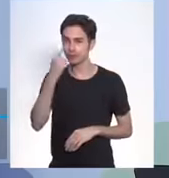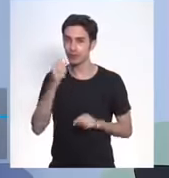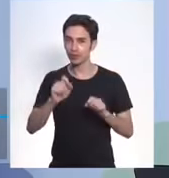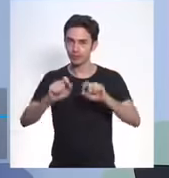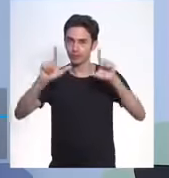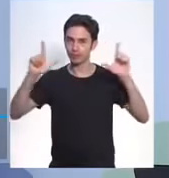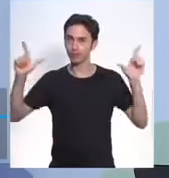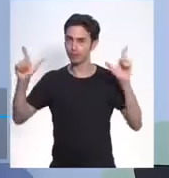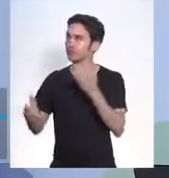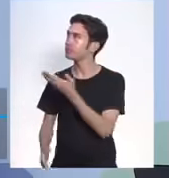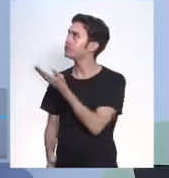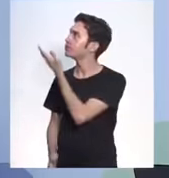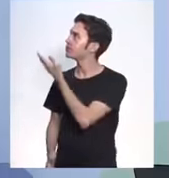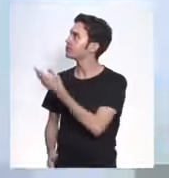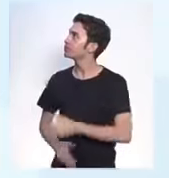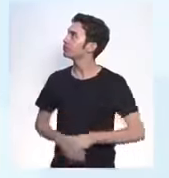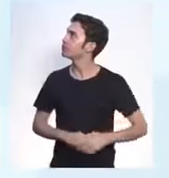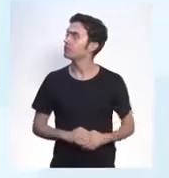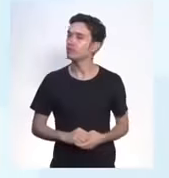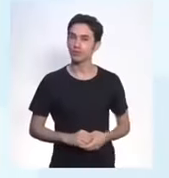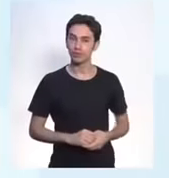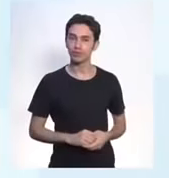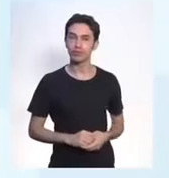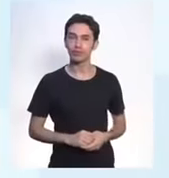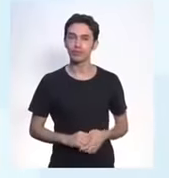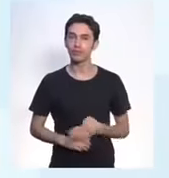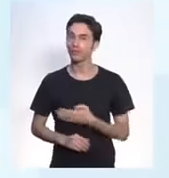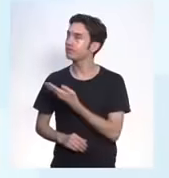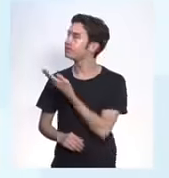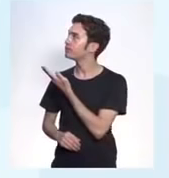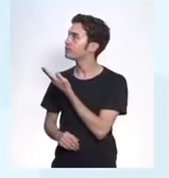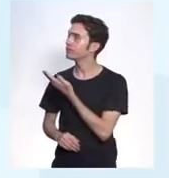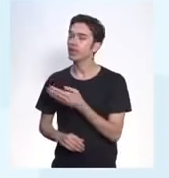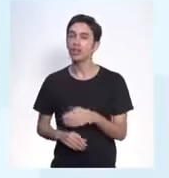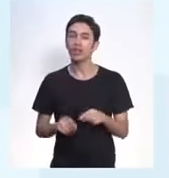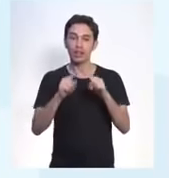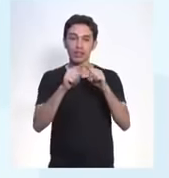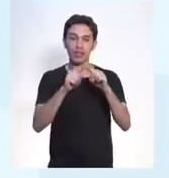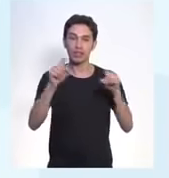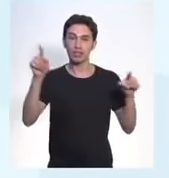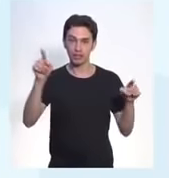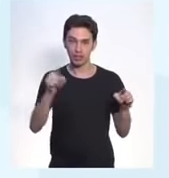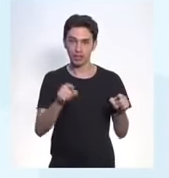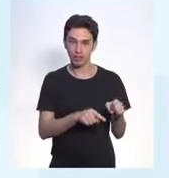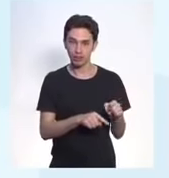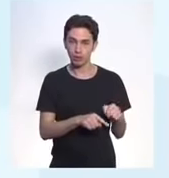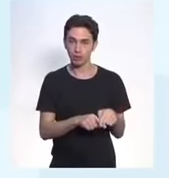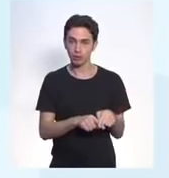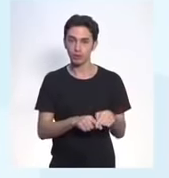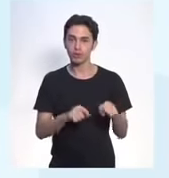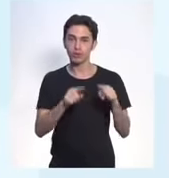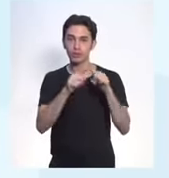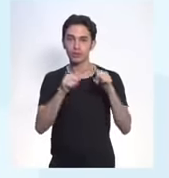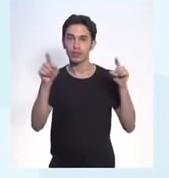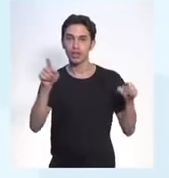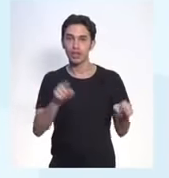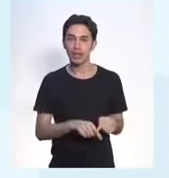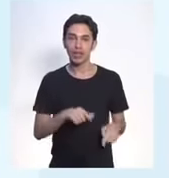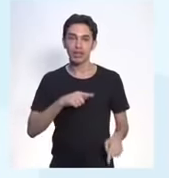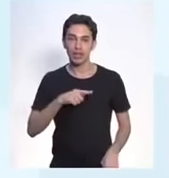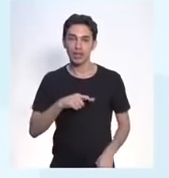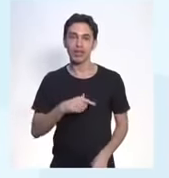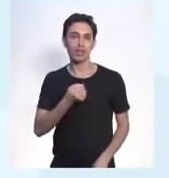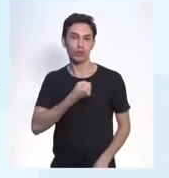telinha para eles diretor que esse triângulo aí que tá no plano esse triângulo Tony ó ele tem pares ordenados que